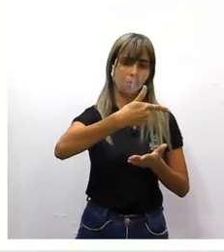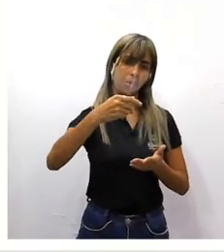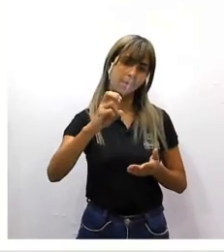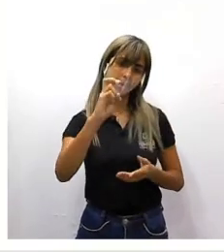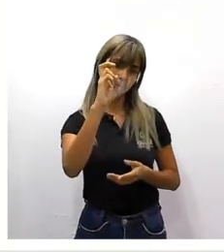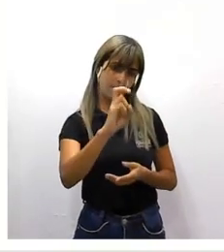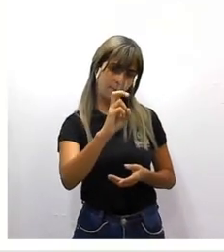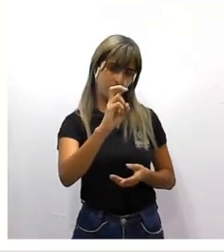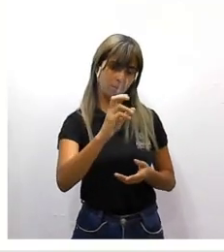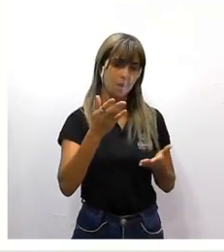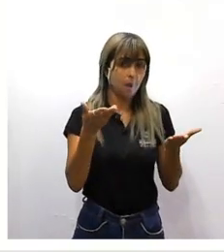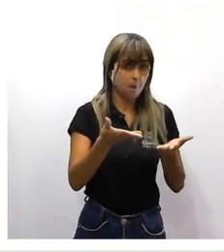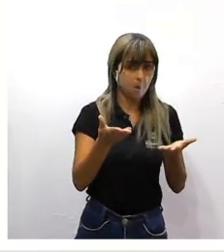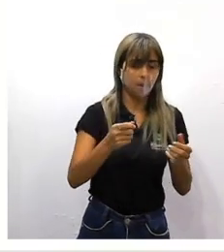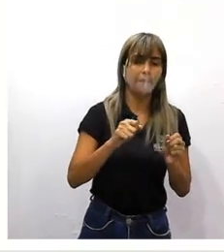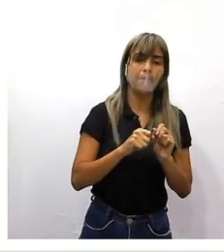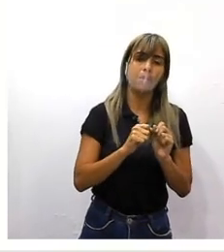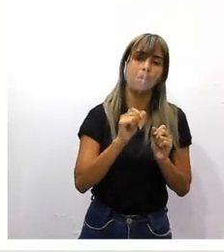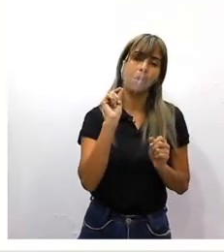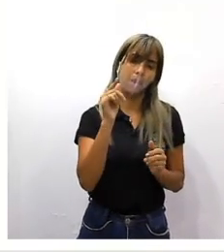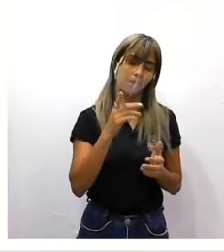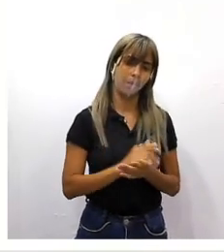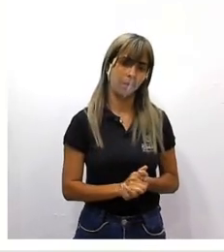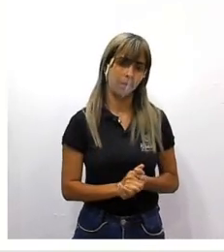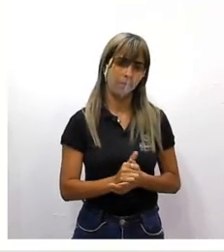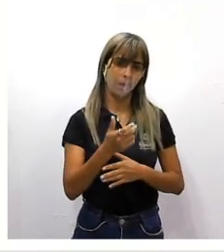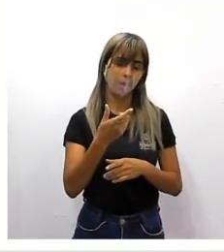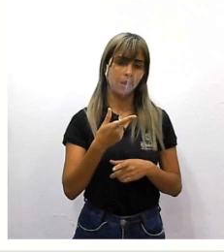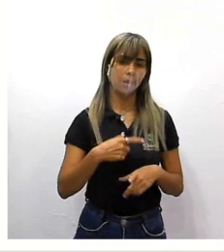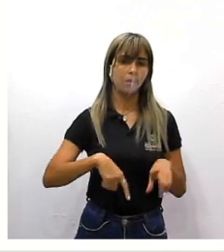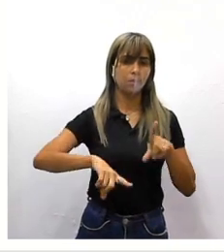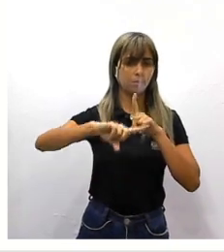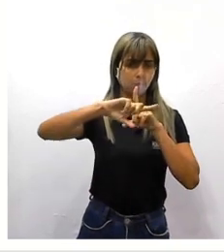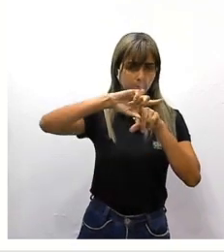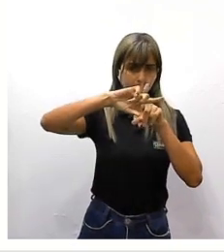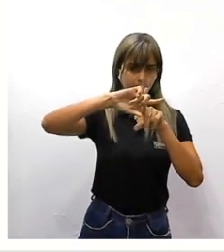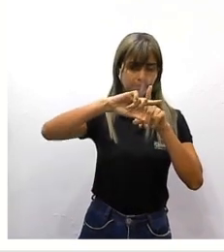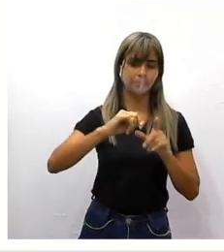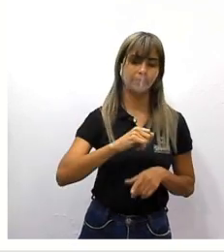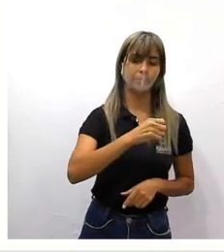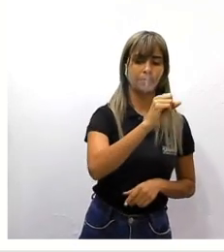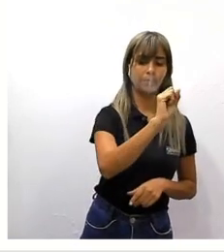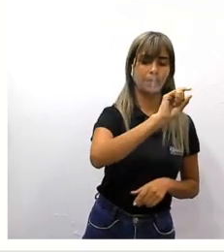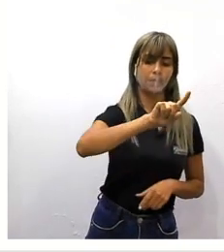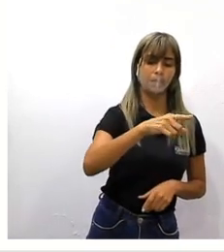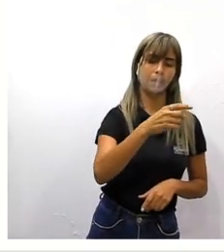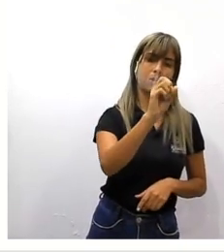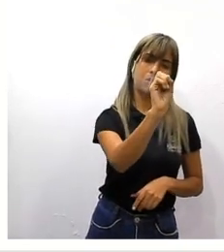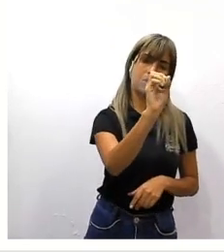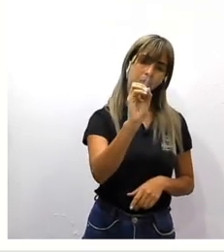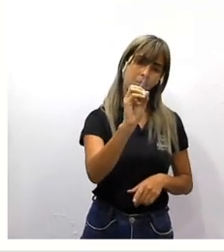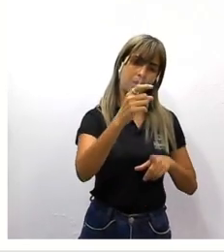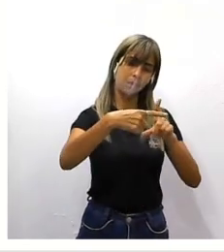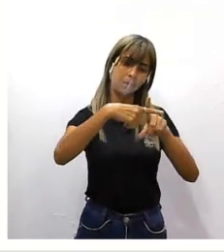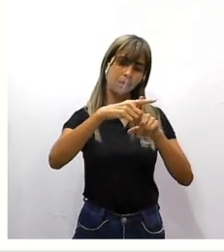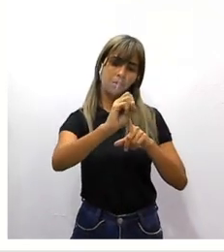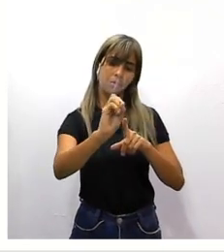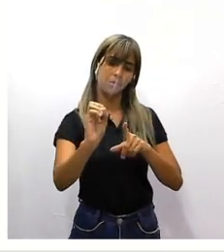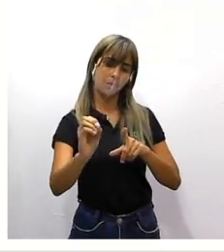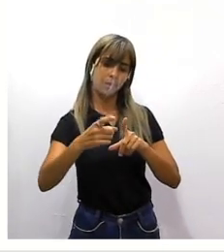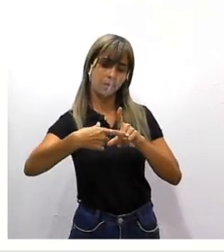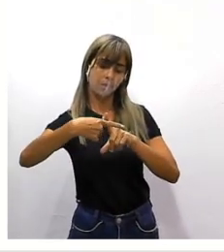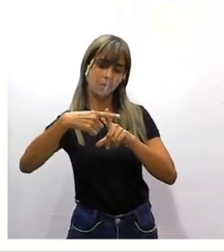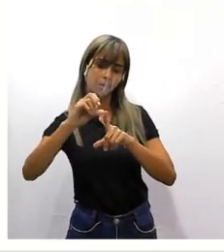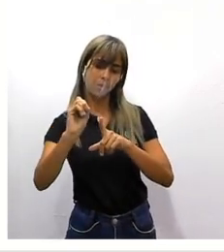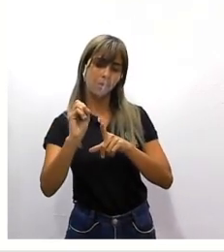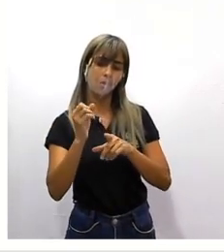caixas. E agora, vai fazer o quê? Vai somar. Então, 0,80, 0,80, 0,80, 0,80.